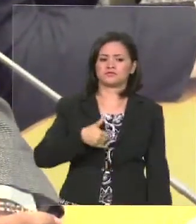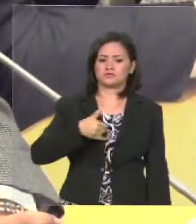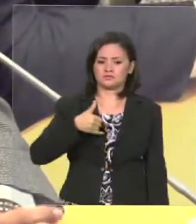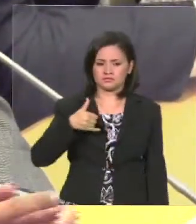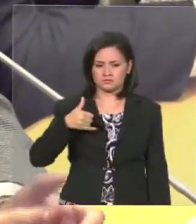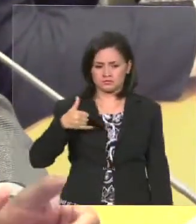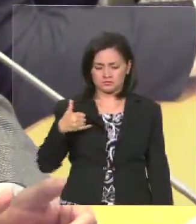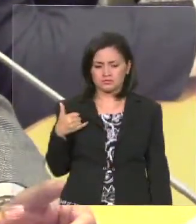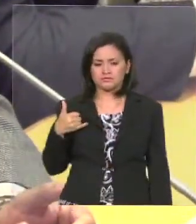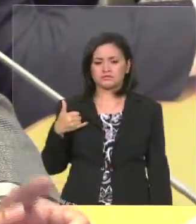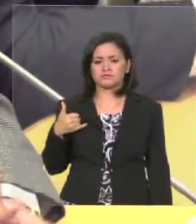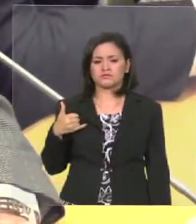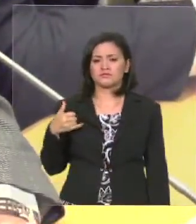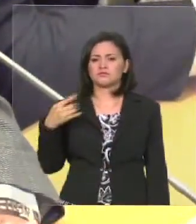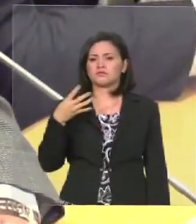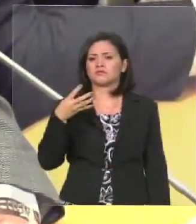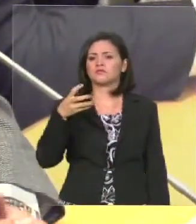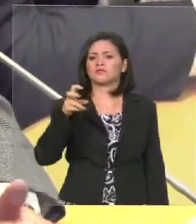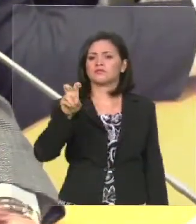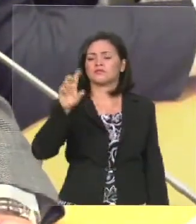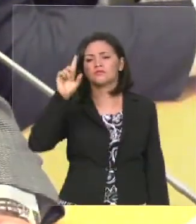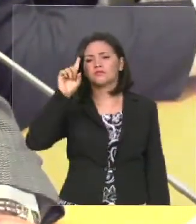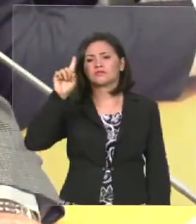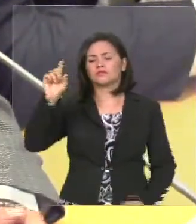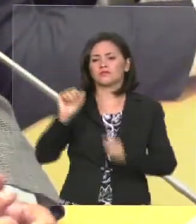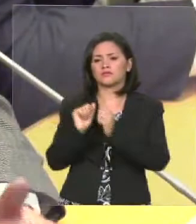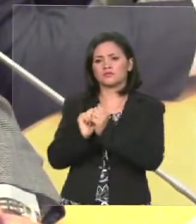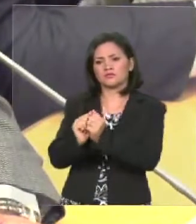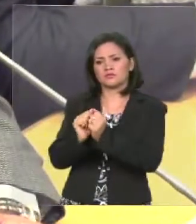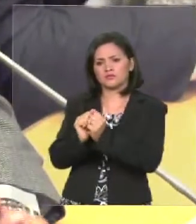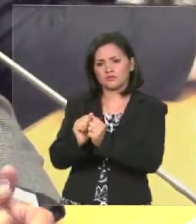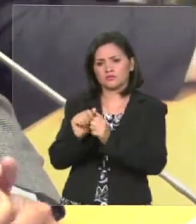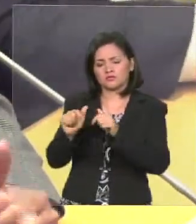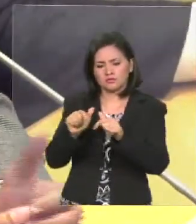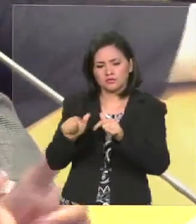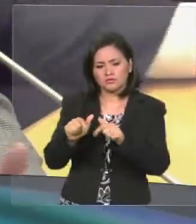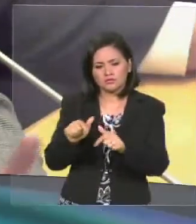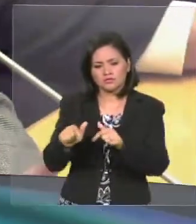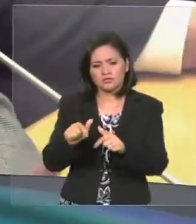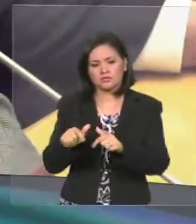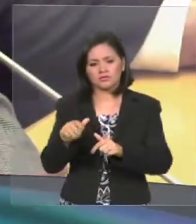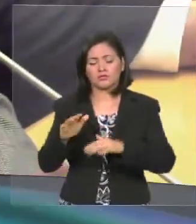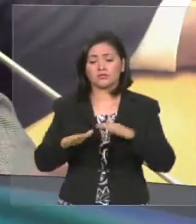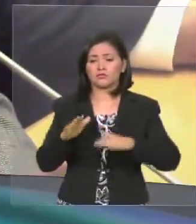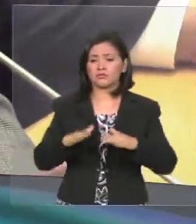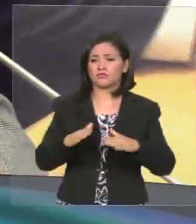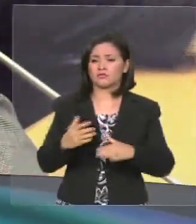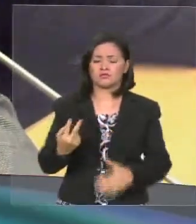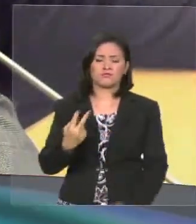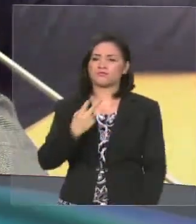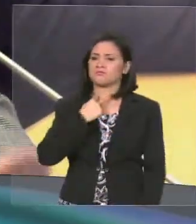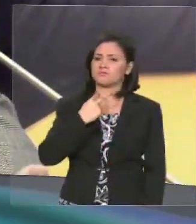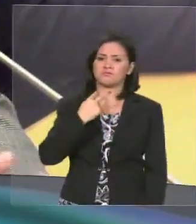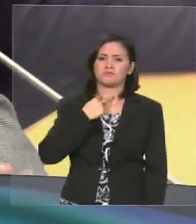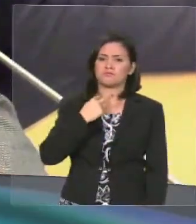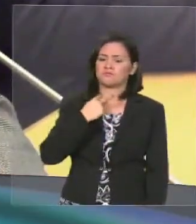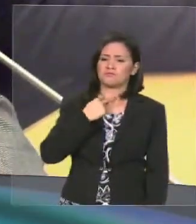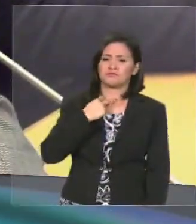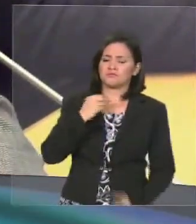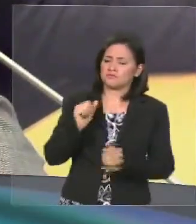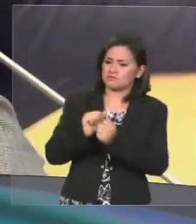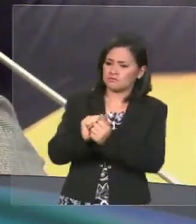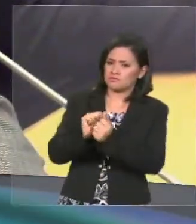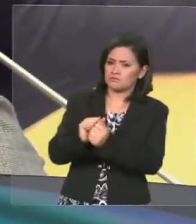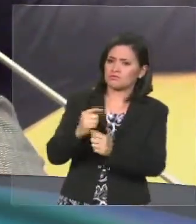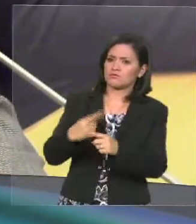passar esses 45 dias ao seu lado, trabalhando. Muitas das vezes não pude estar tão presente como queria por conta de ter que